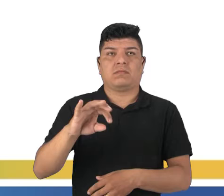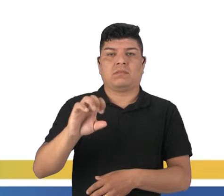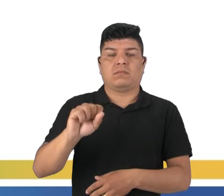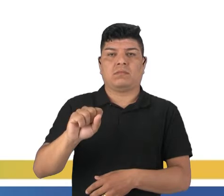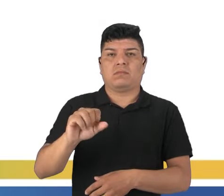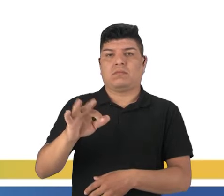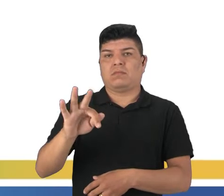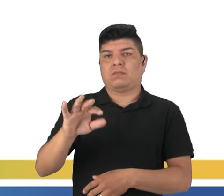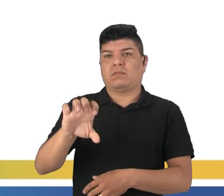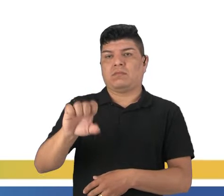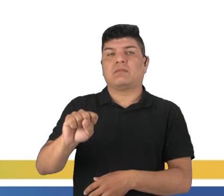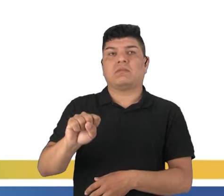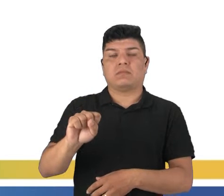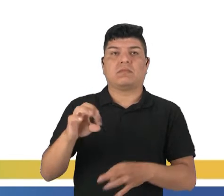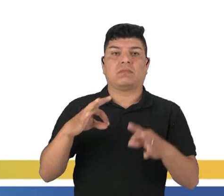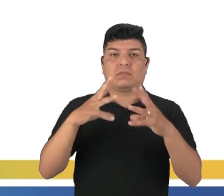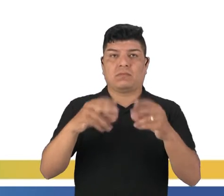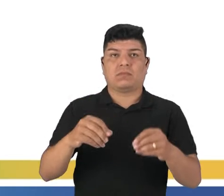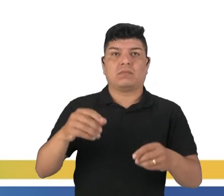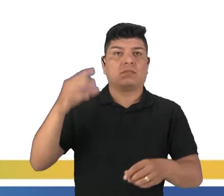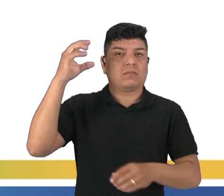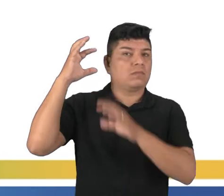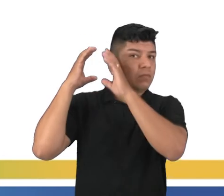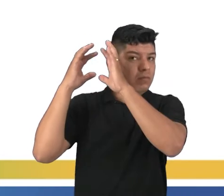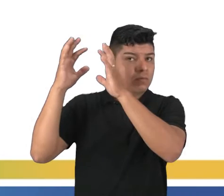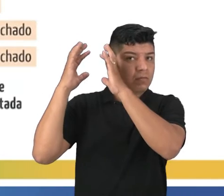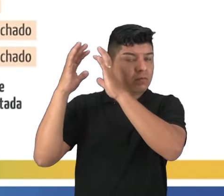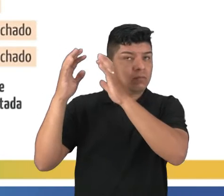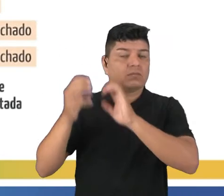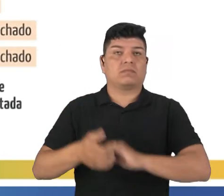essas glândulas ficam localizadas no nosso crânio, tá?